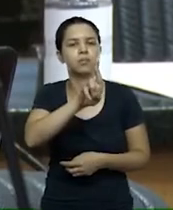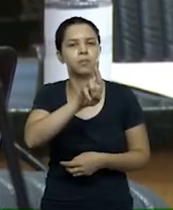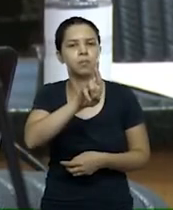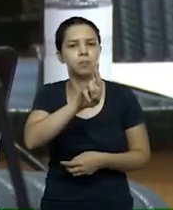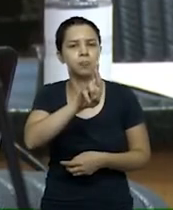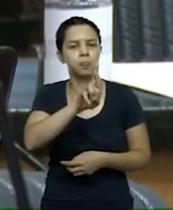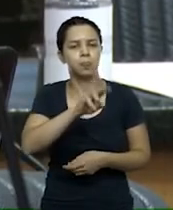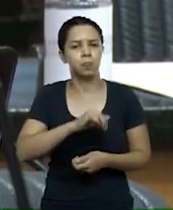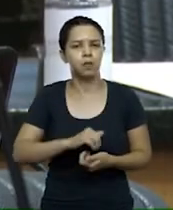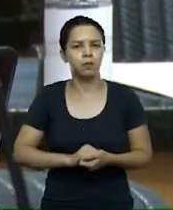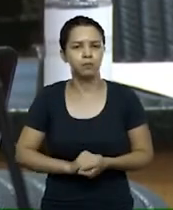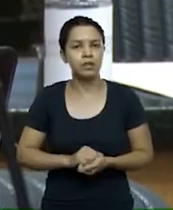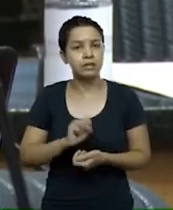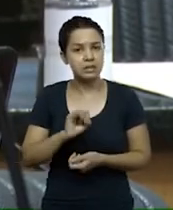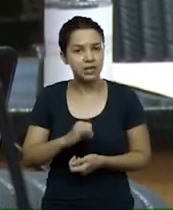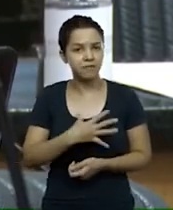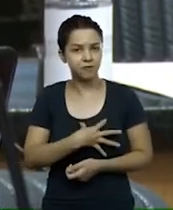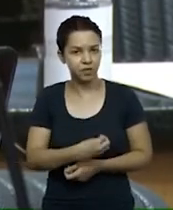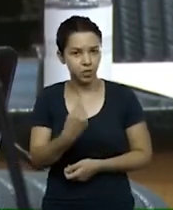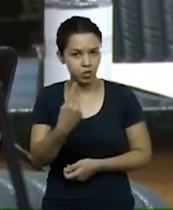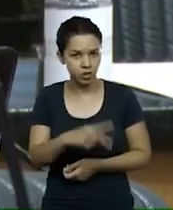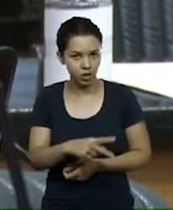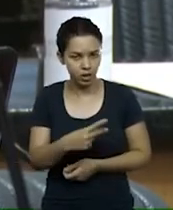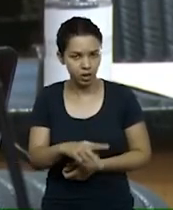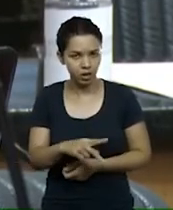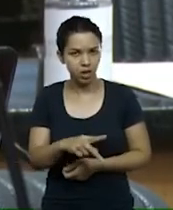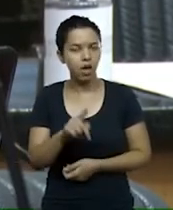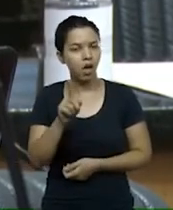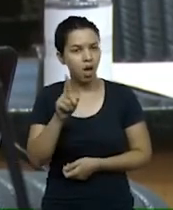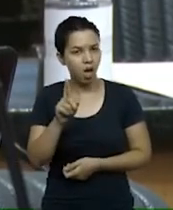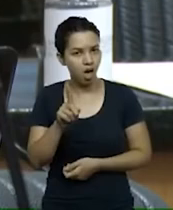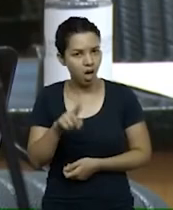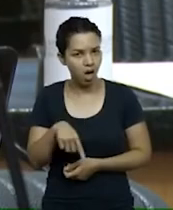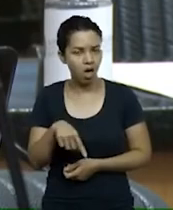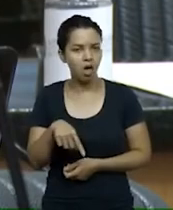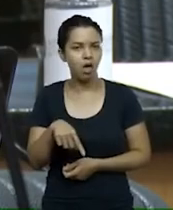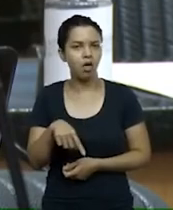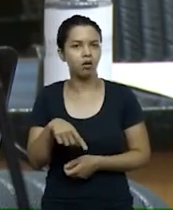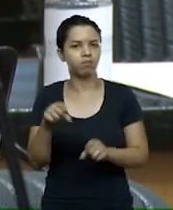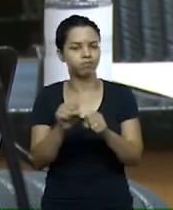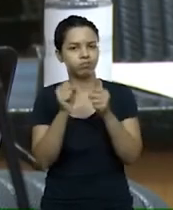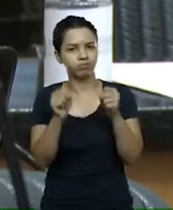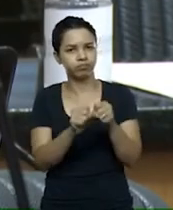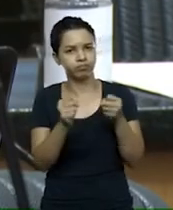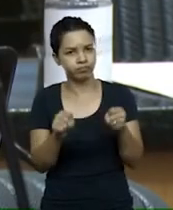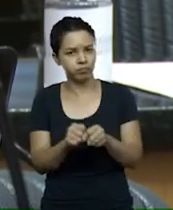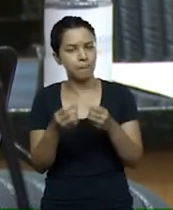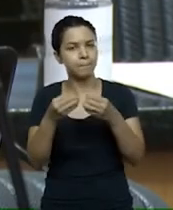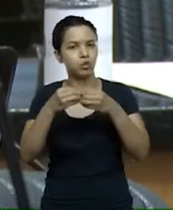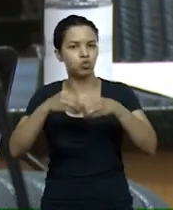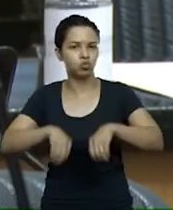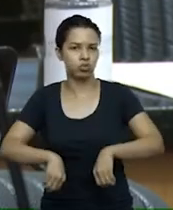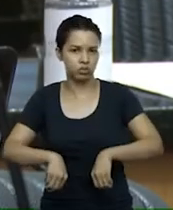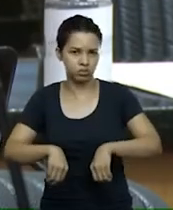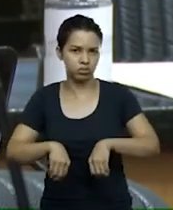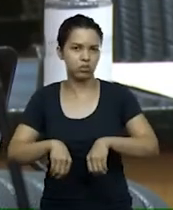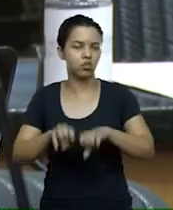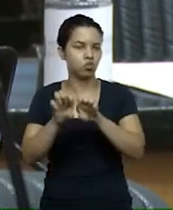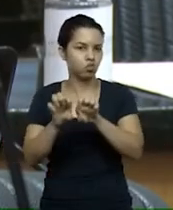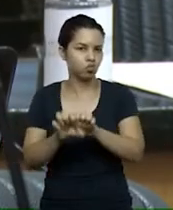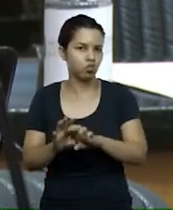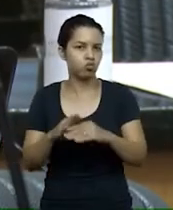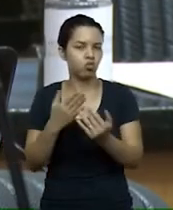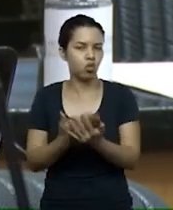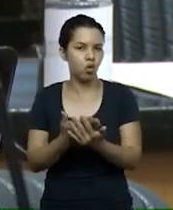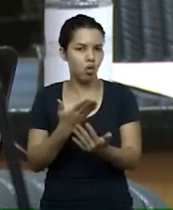o próprio causador do prejuízo, quando maior, a reparar os prejuízos que são causados à estrutura escolar